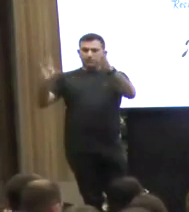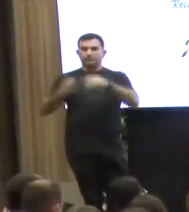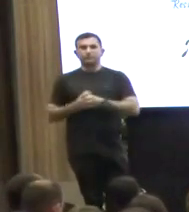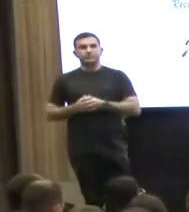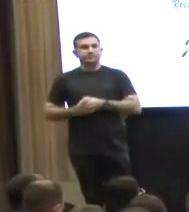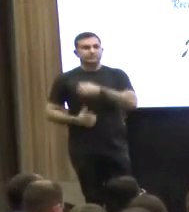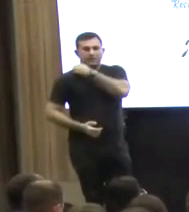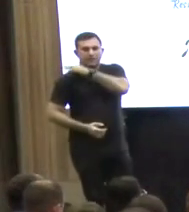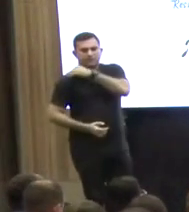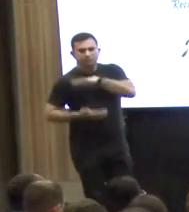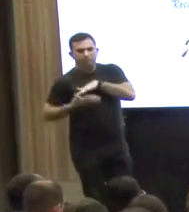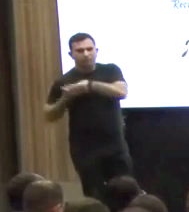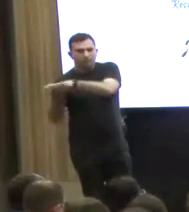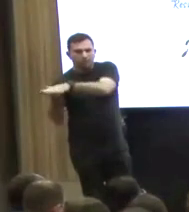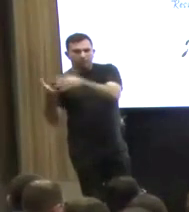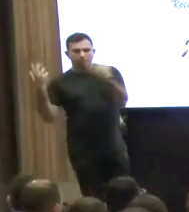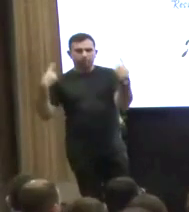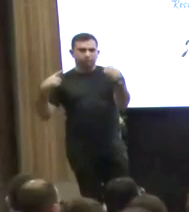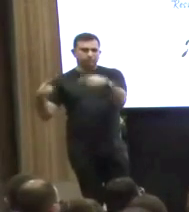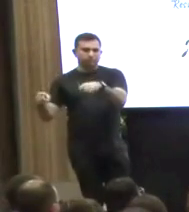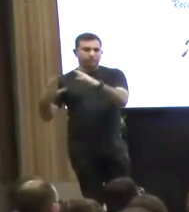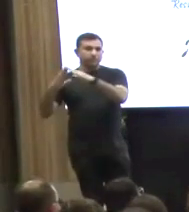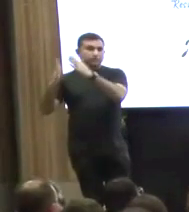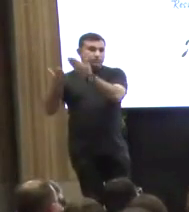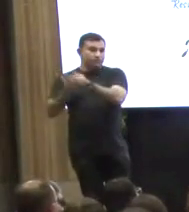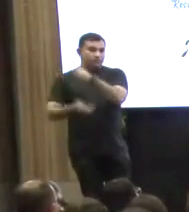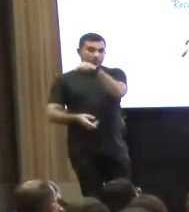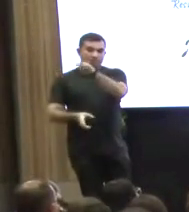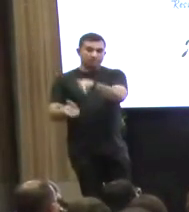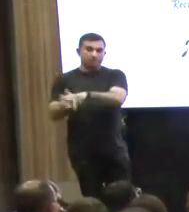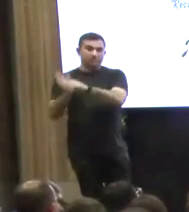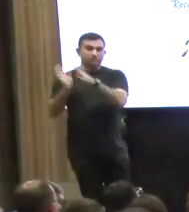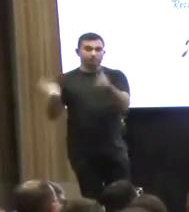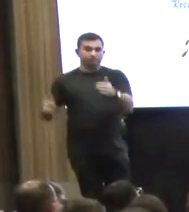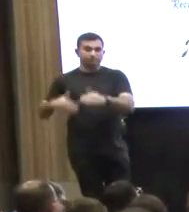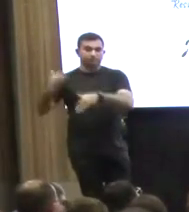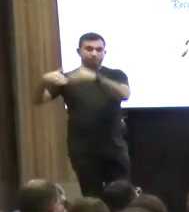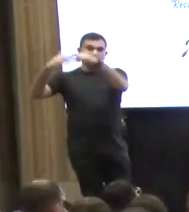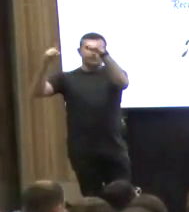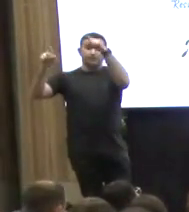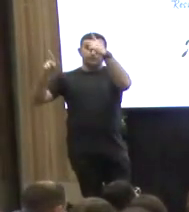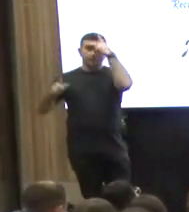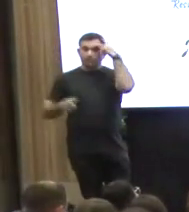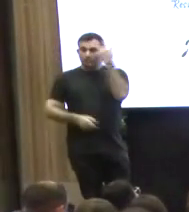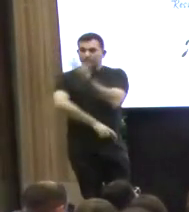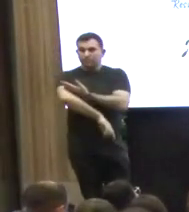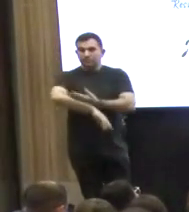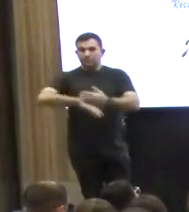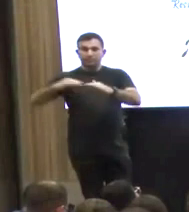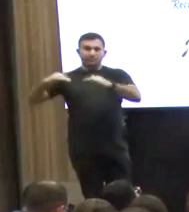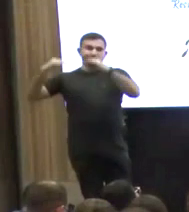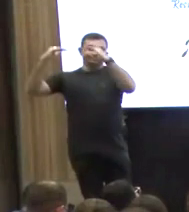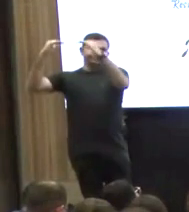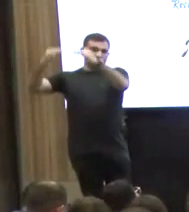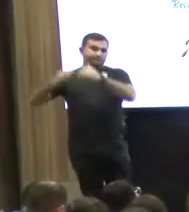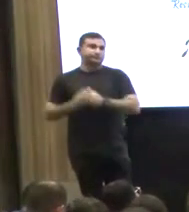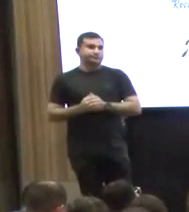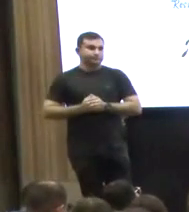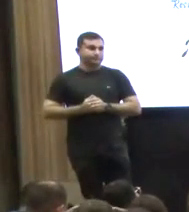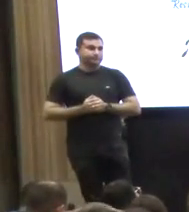Aí, o que eu queria chamar a atenção? Que essa escola, que essa sociedade, mas vamos pensar na escola. Essa escola que ensina,